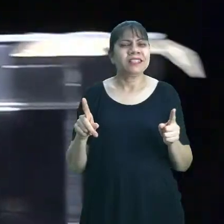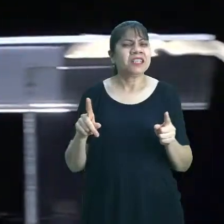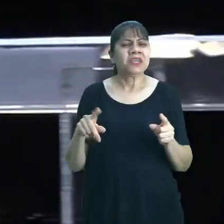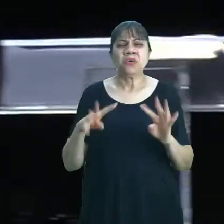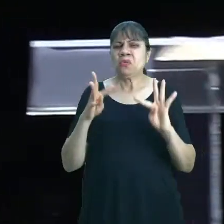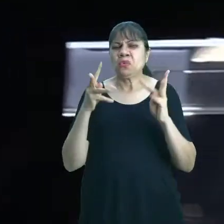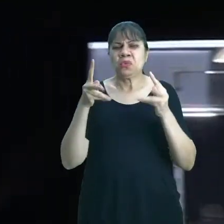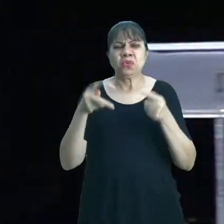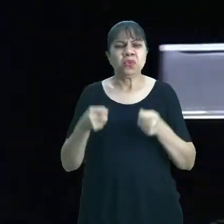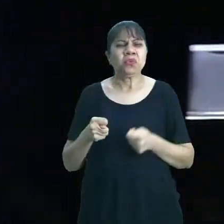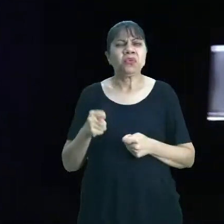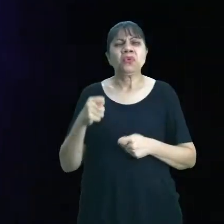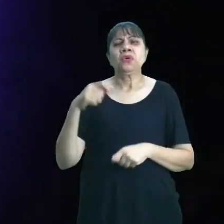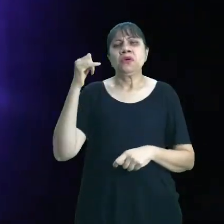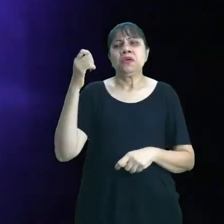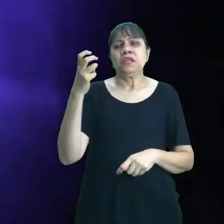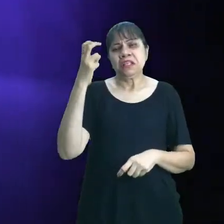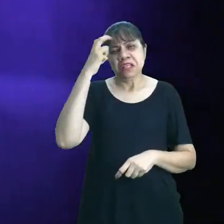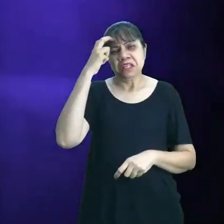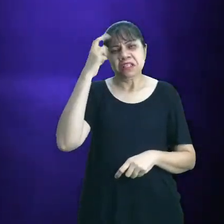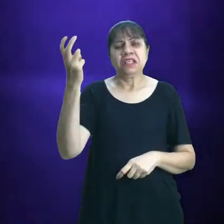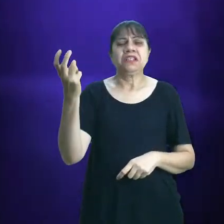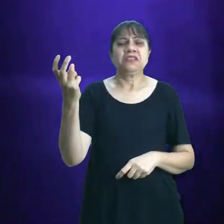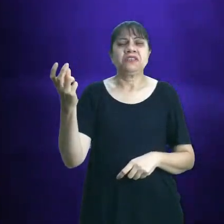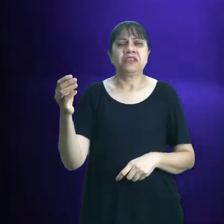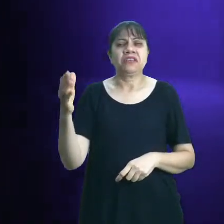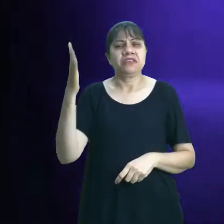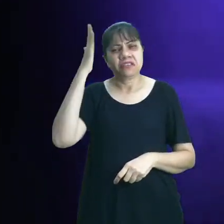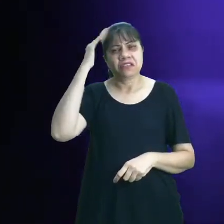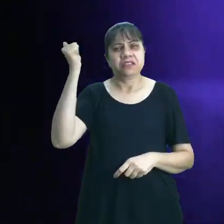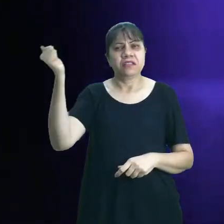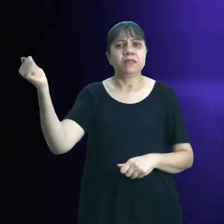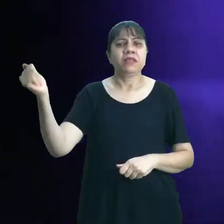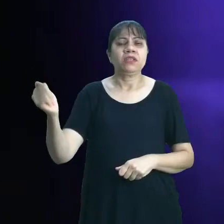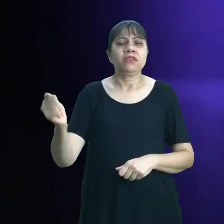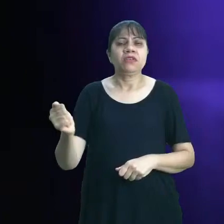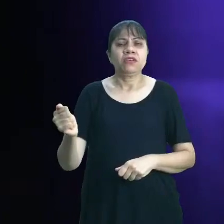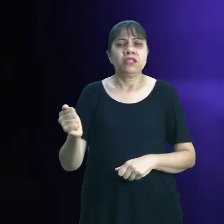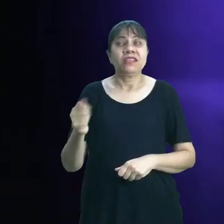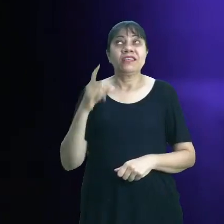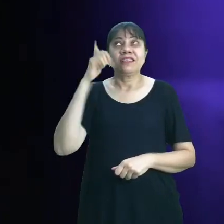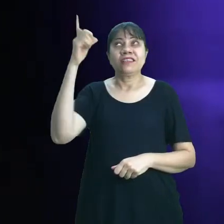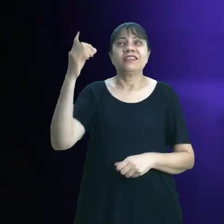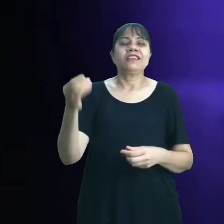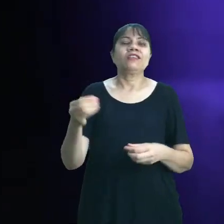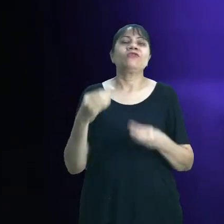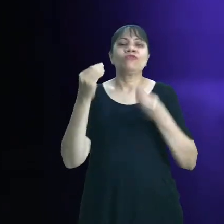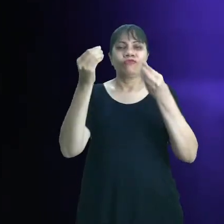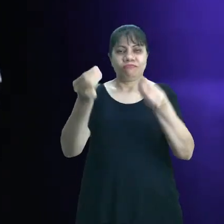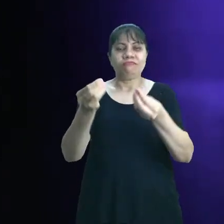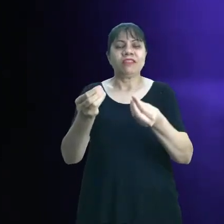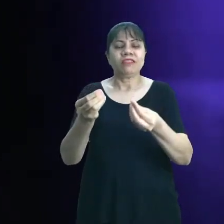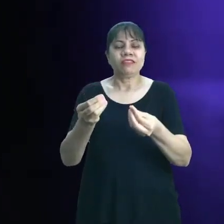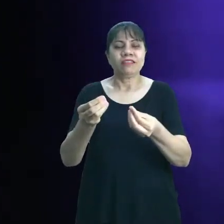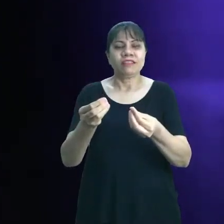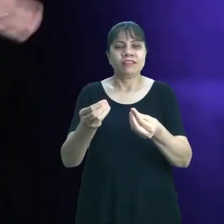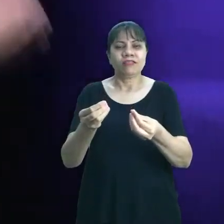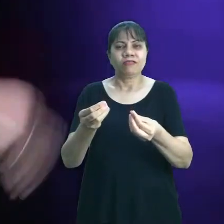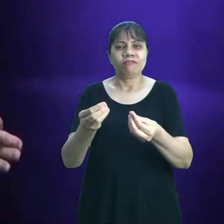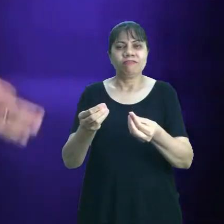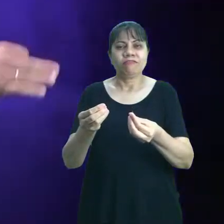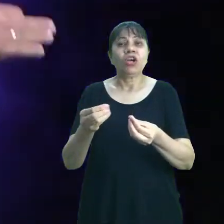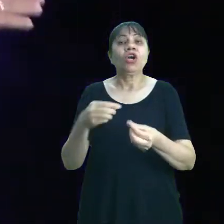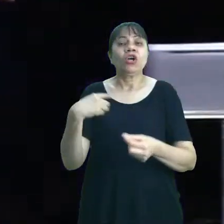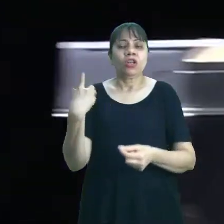a sabedoria, tudo que Deus deu a ele, nós entendemos e claramente